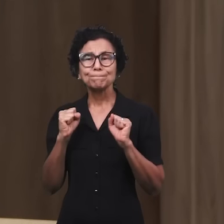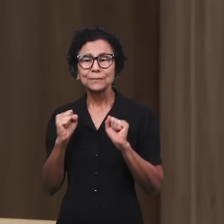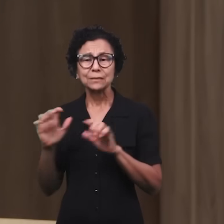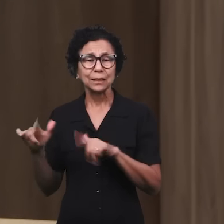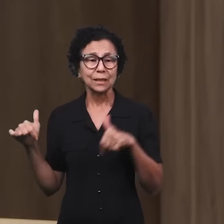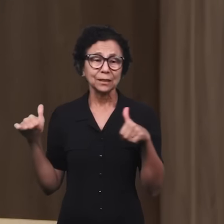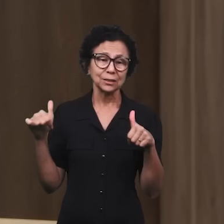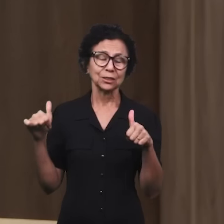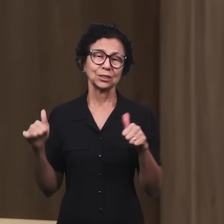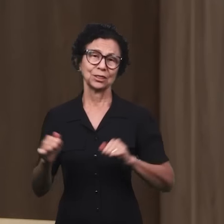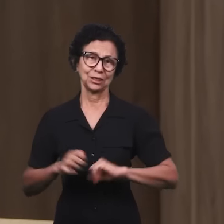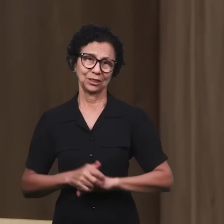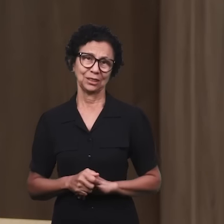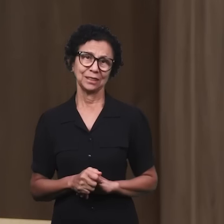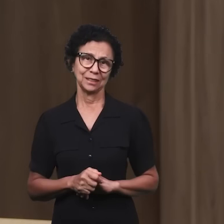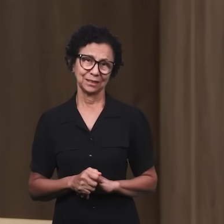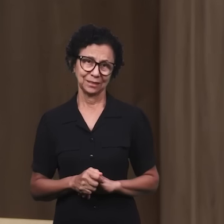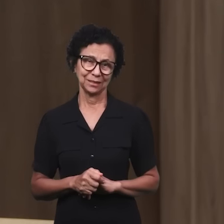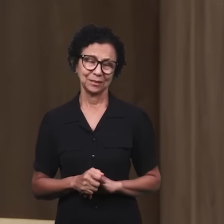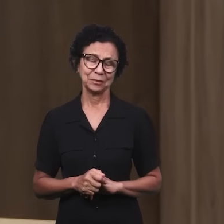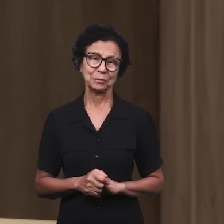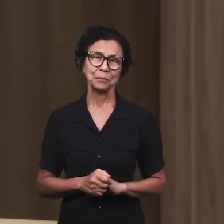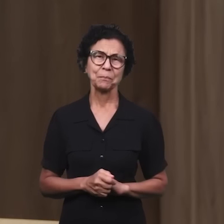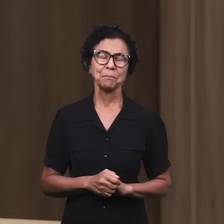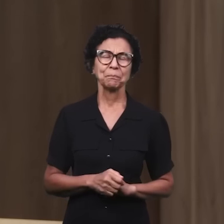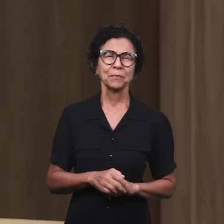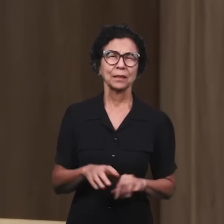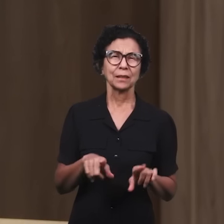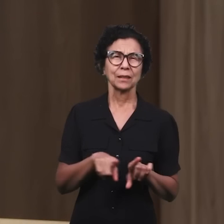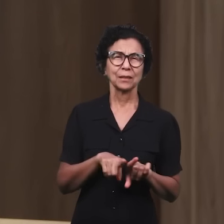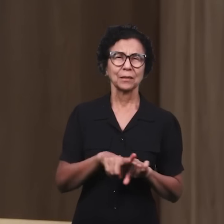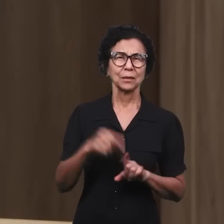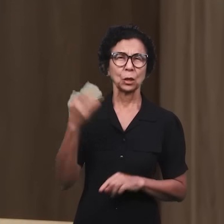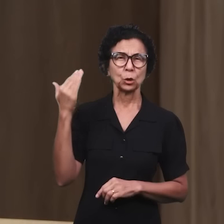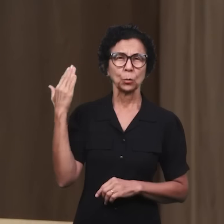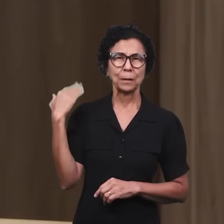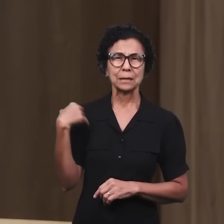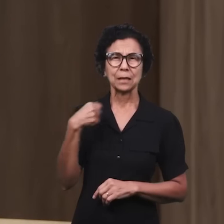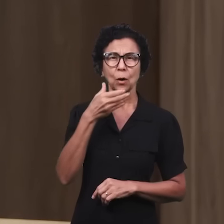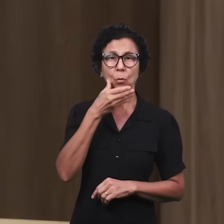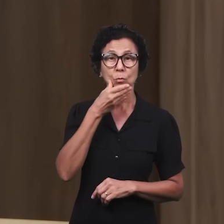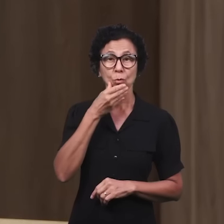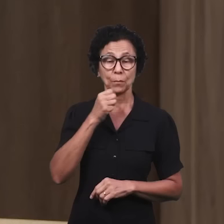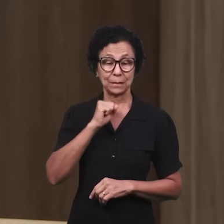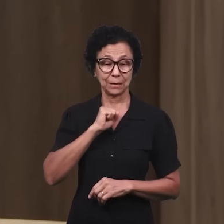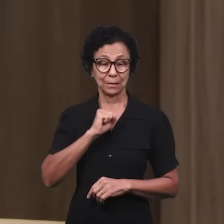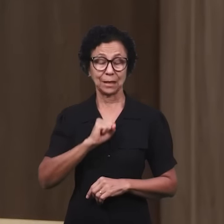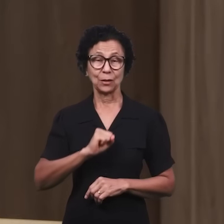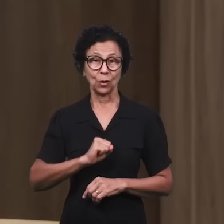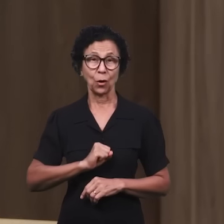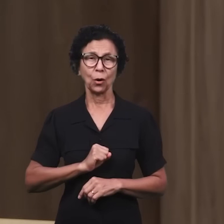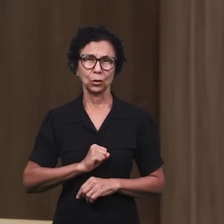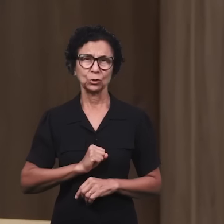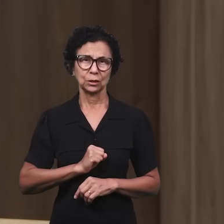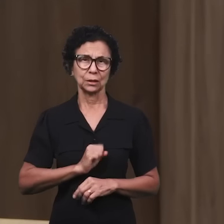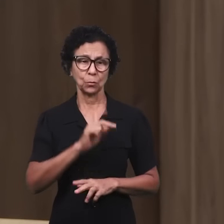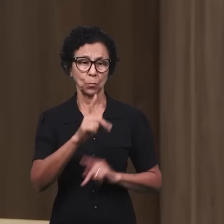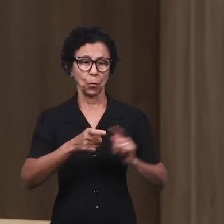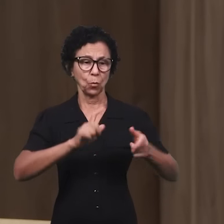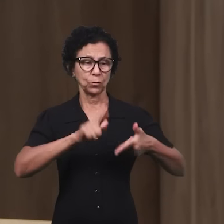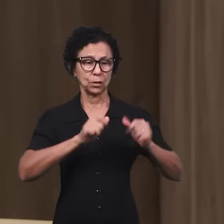é muito. Se a gente lembrar dos sacerdotes, quando foram entrar no Jordão, né, que foi a sua da desses dias, não foi